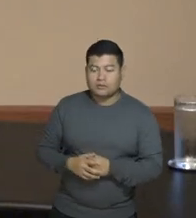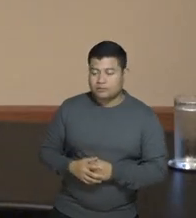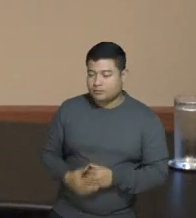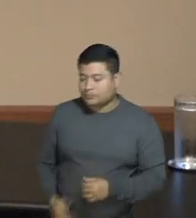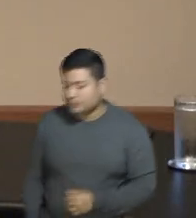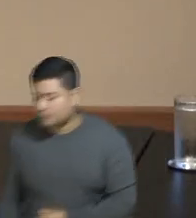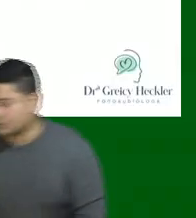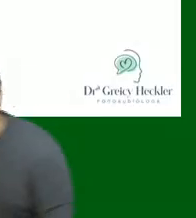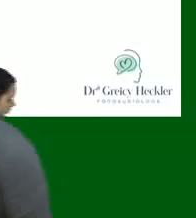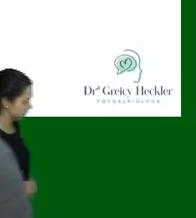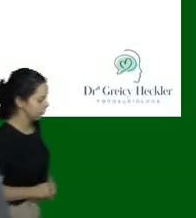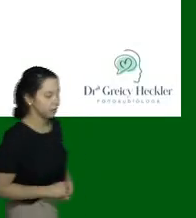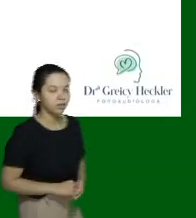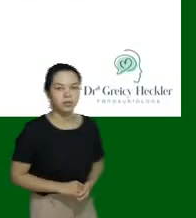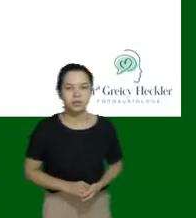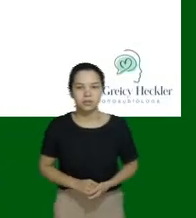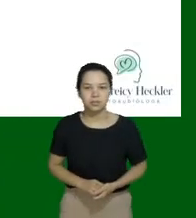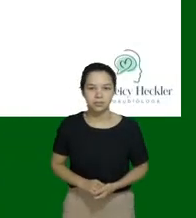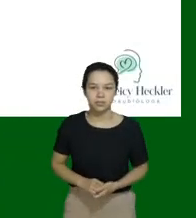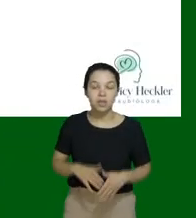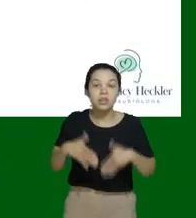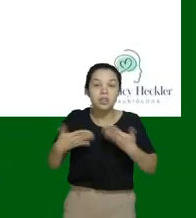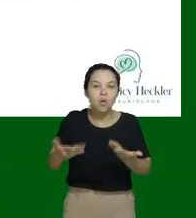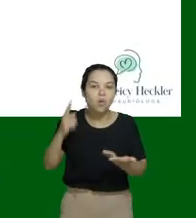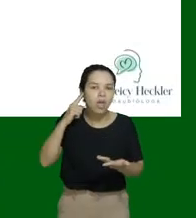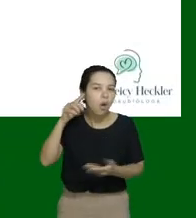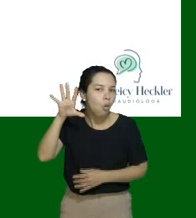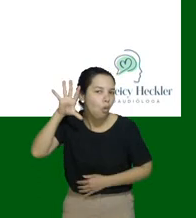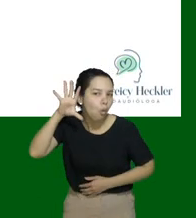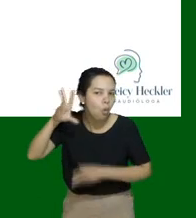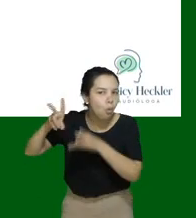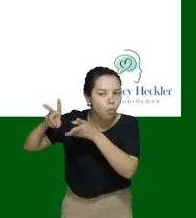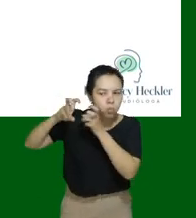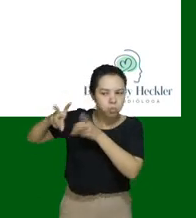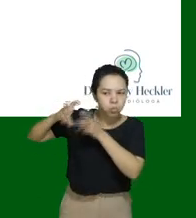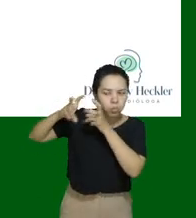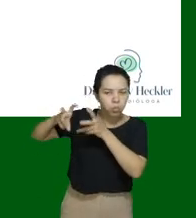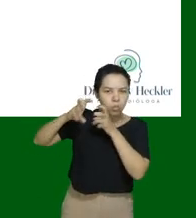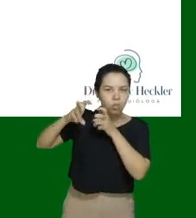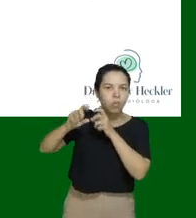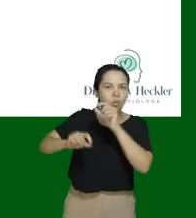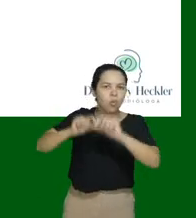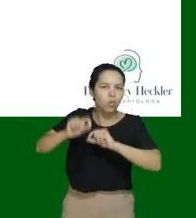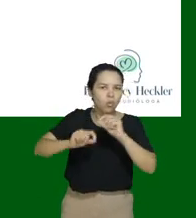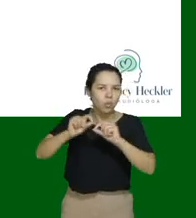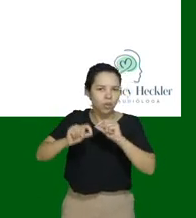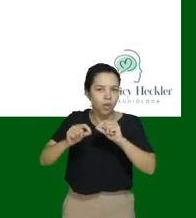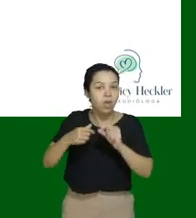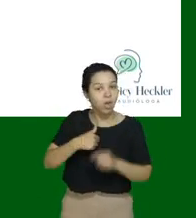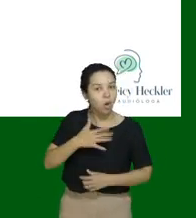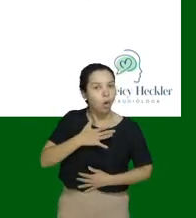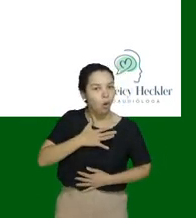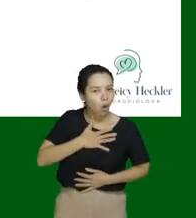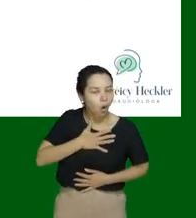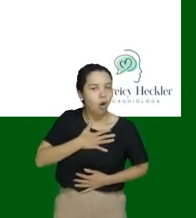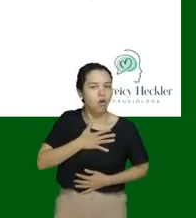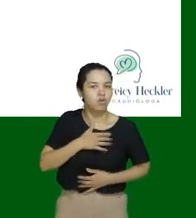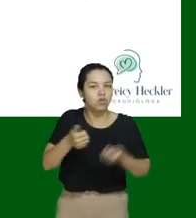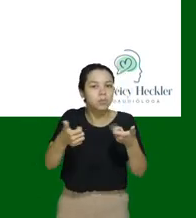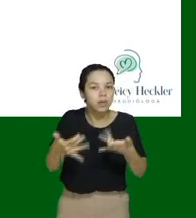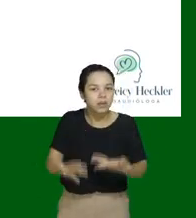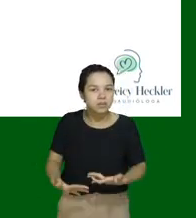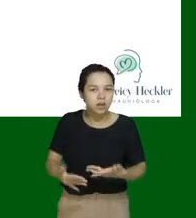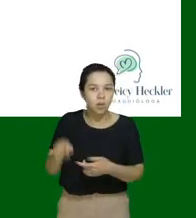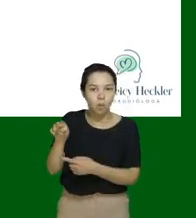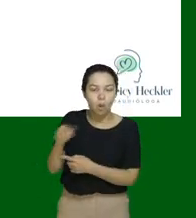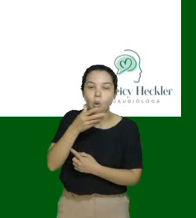Então, o que é processamento auditivo? Aí a gente tem várias definições. Eu gosto bastante daquela ali do Machado, que